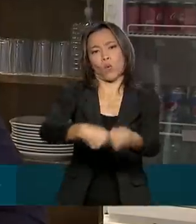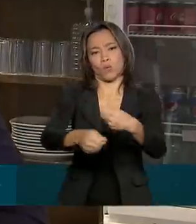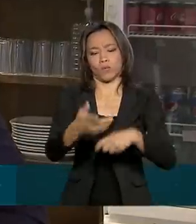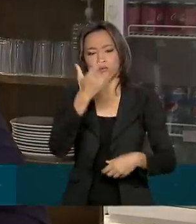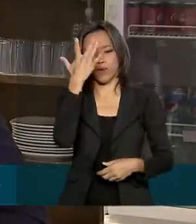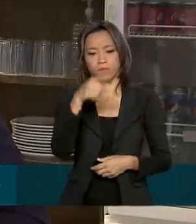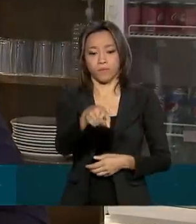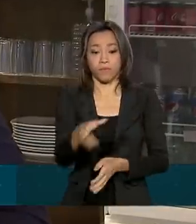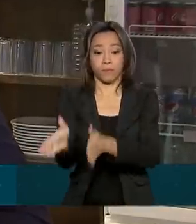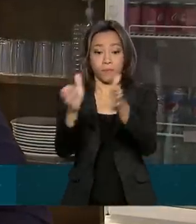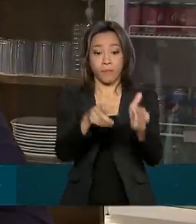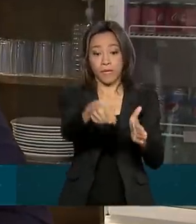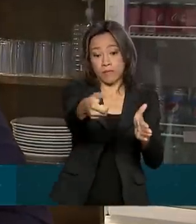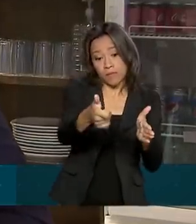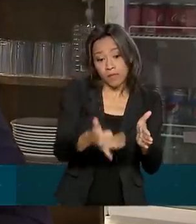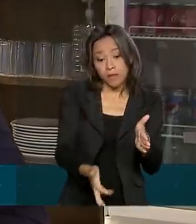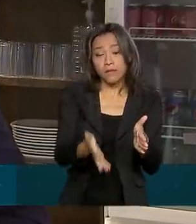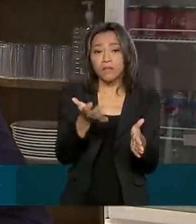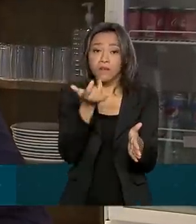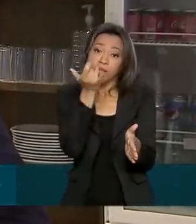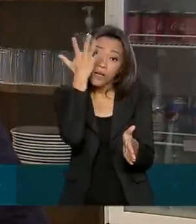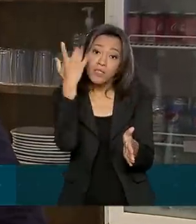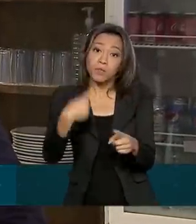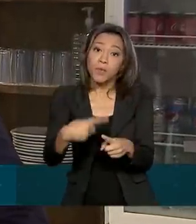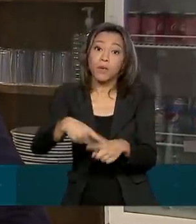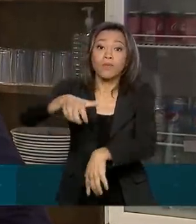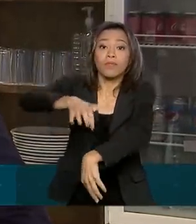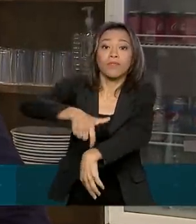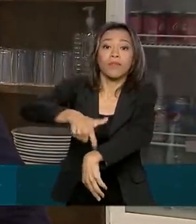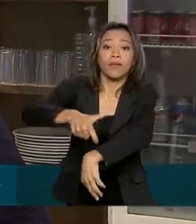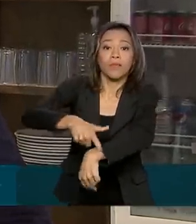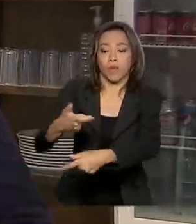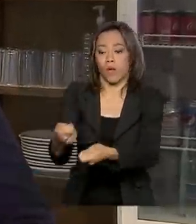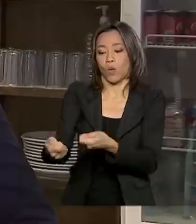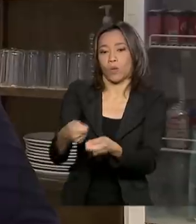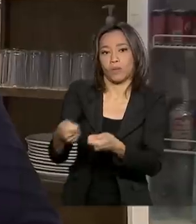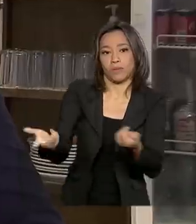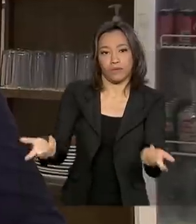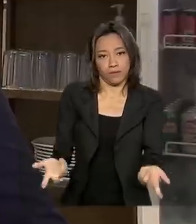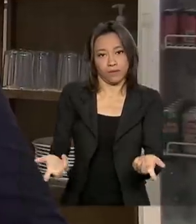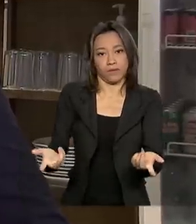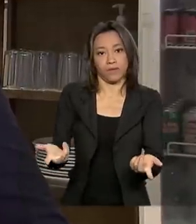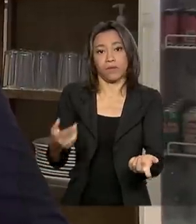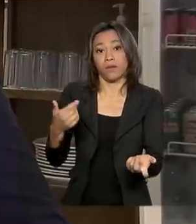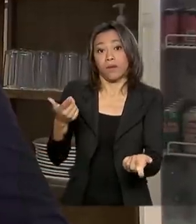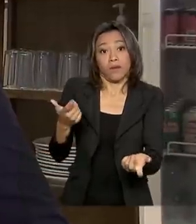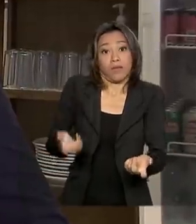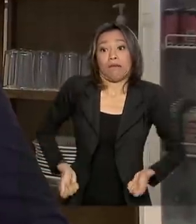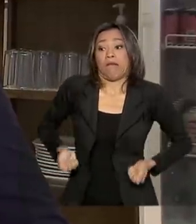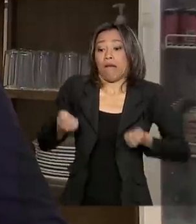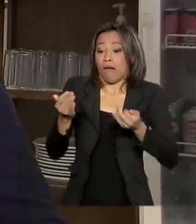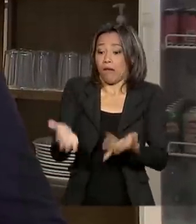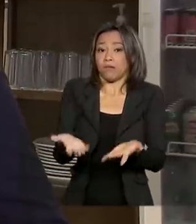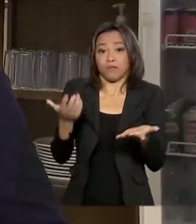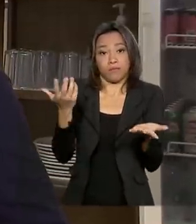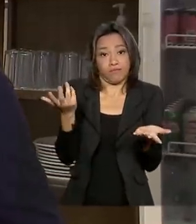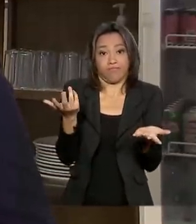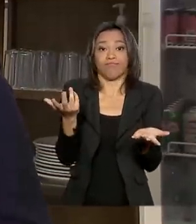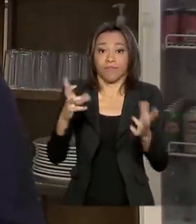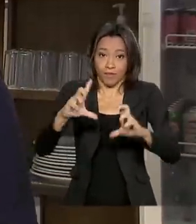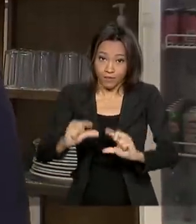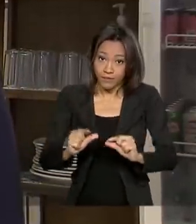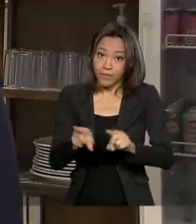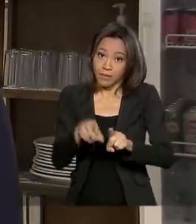em razão do do tempo que você economiza em razão do curso que você não tem aqui no título federal e